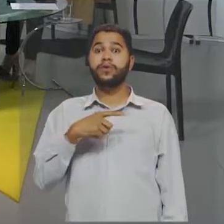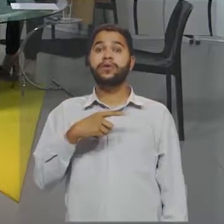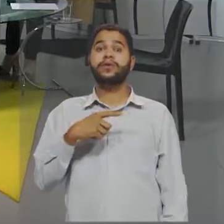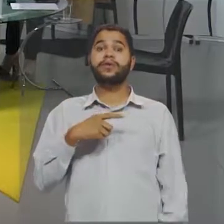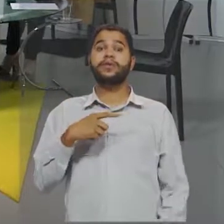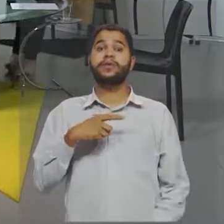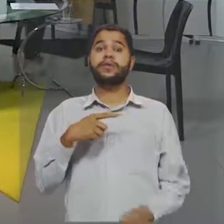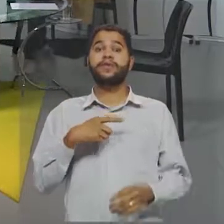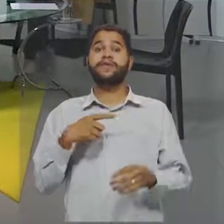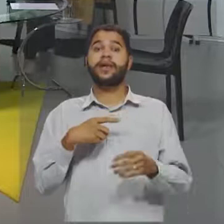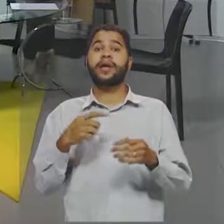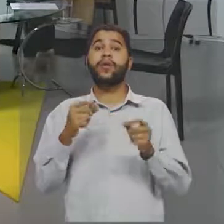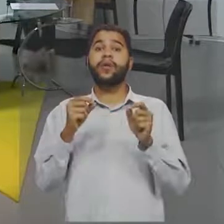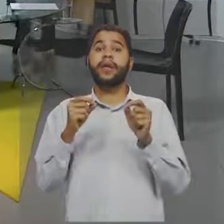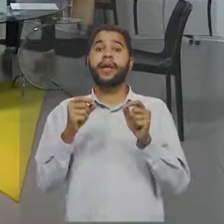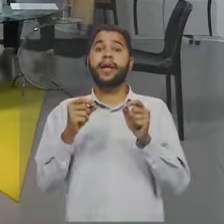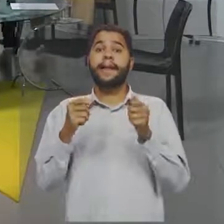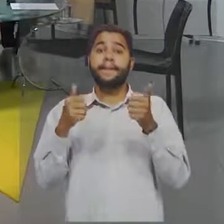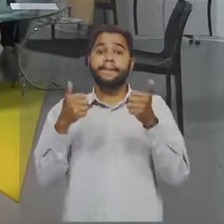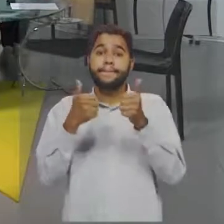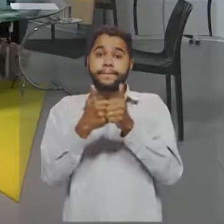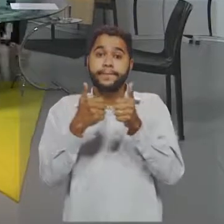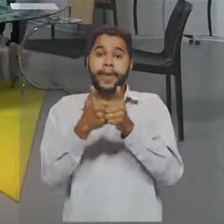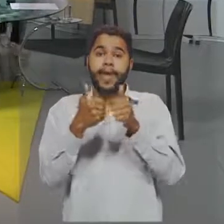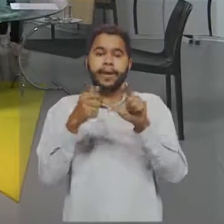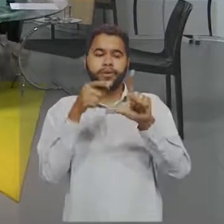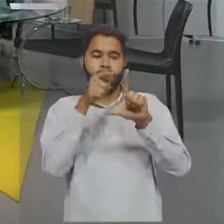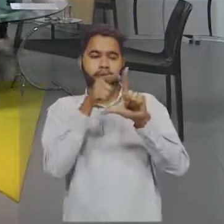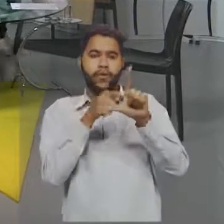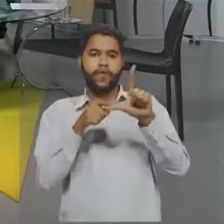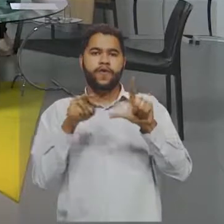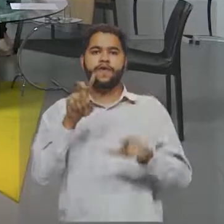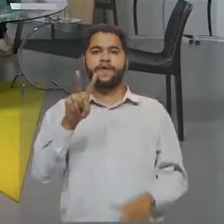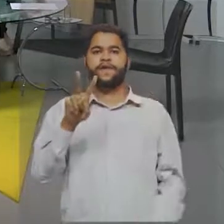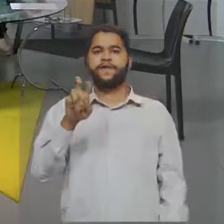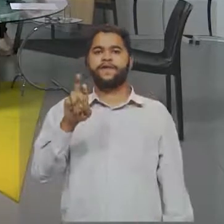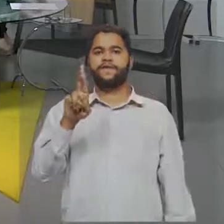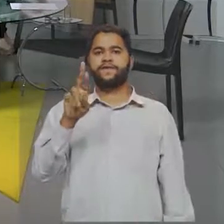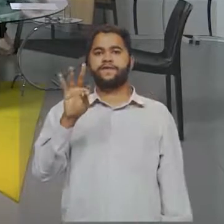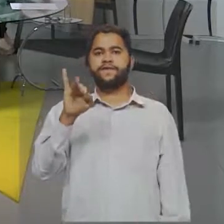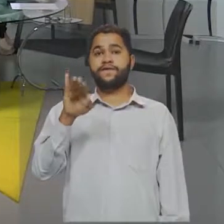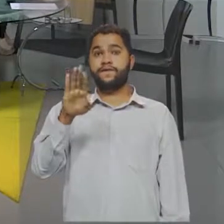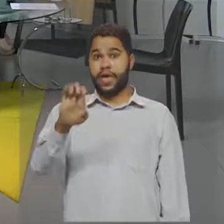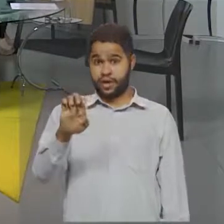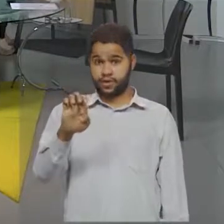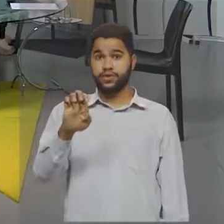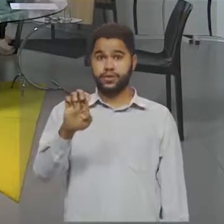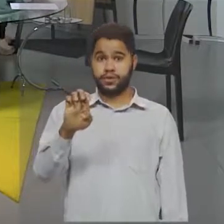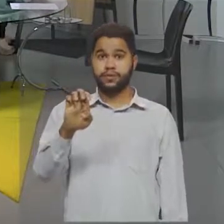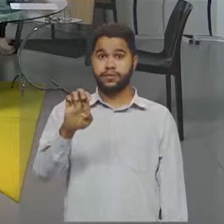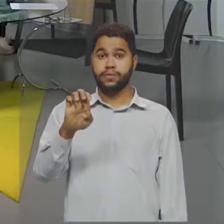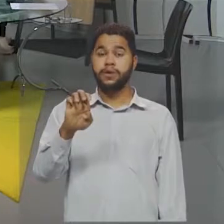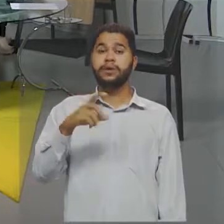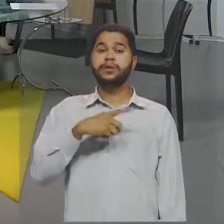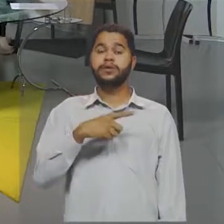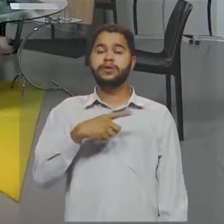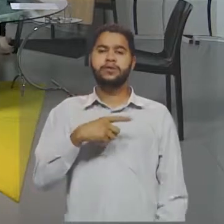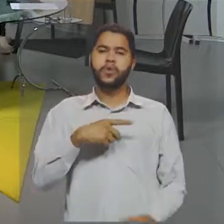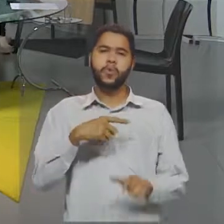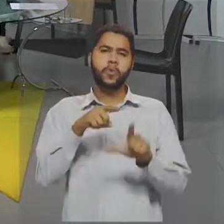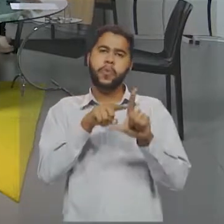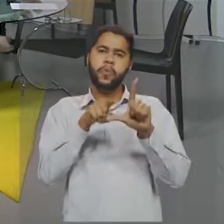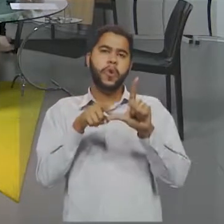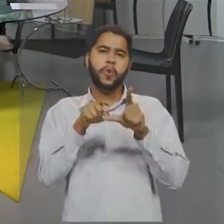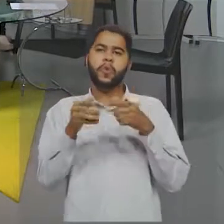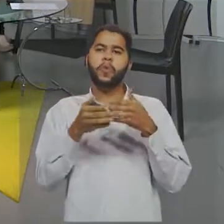vértice do ângulo. Então, se eu tenho um ângulo qualquer aqui, né? Se eu tenho um ângulo qualquer,